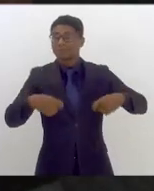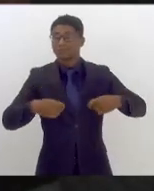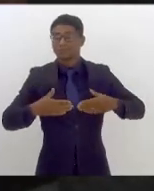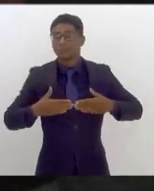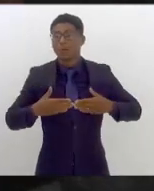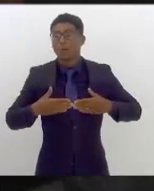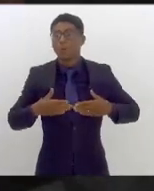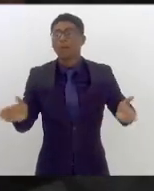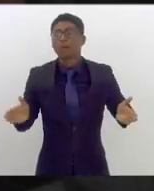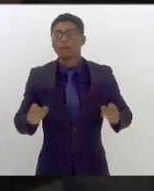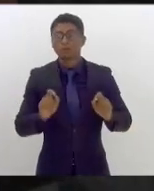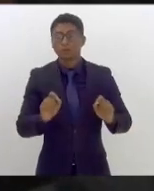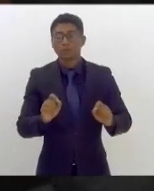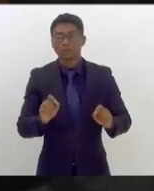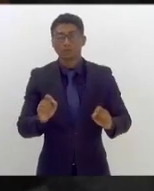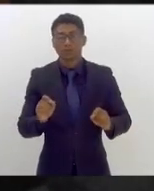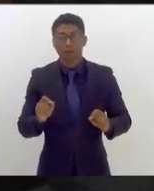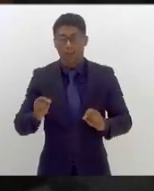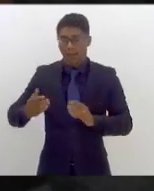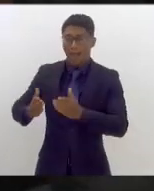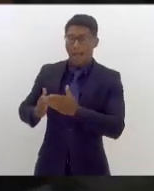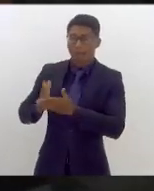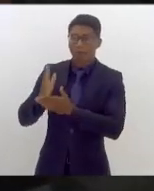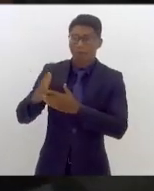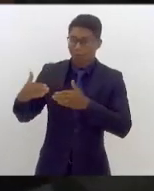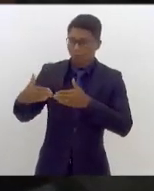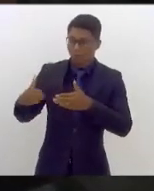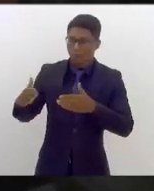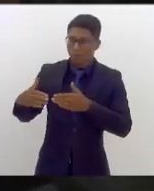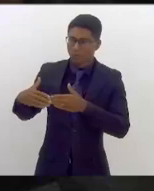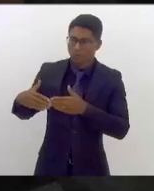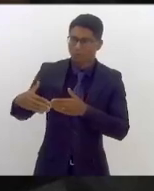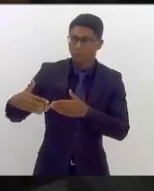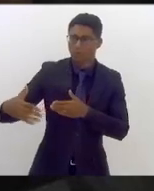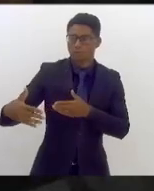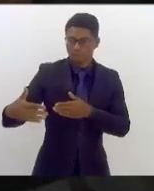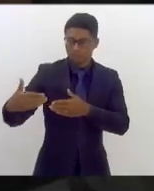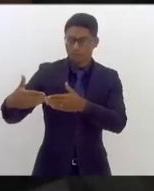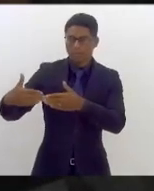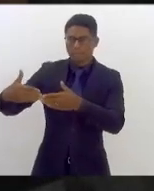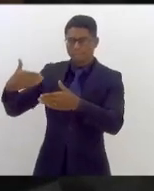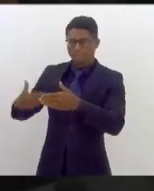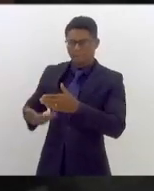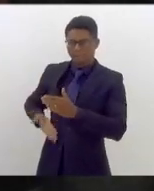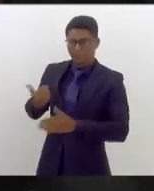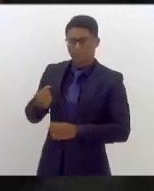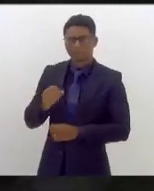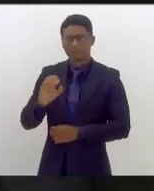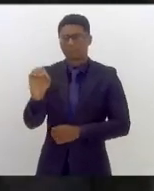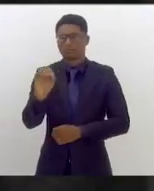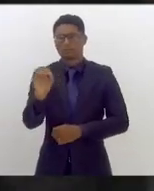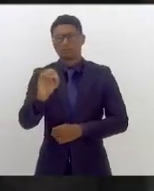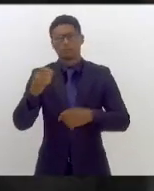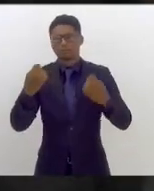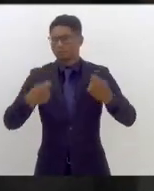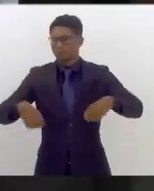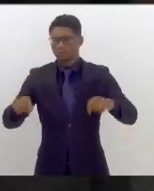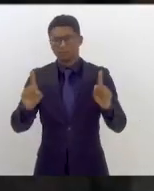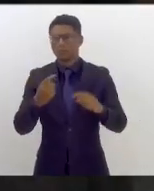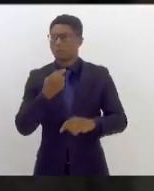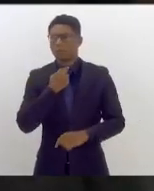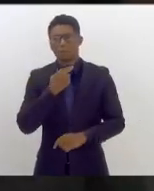a partir do que foi aprovado para frente que a gente não possa retirar o para trás então o destaque São nas emendas que